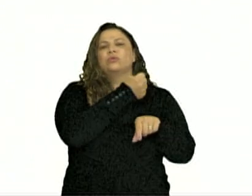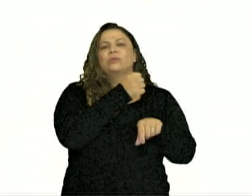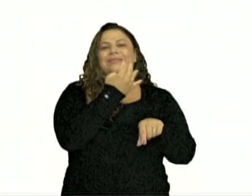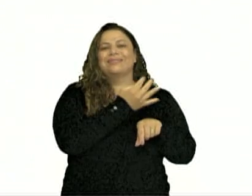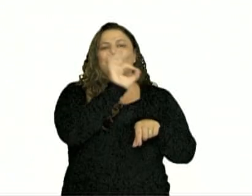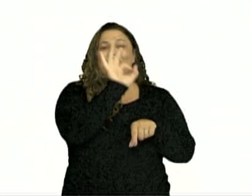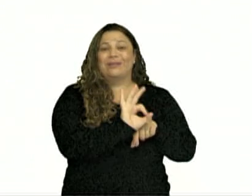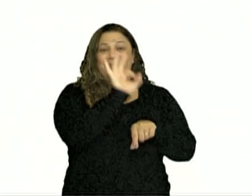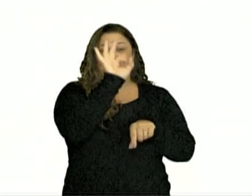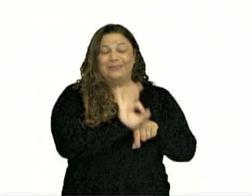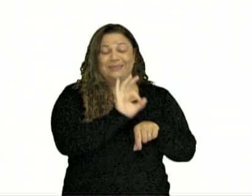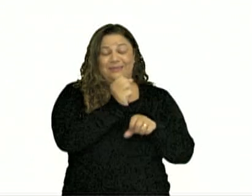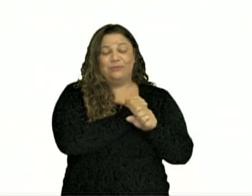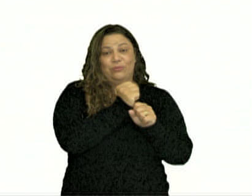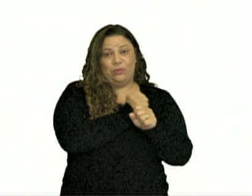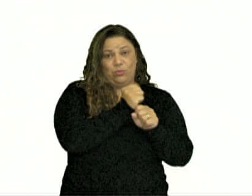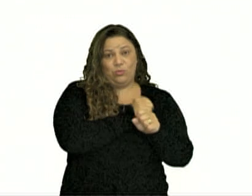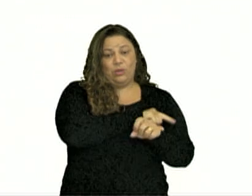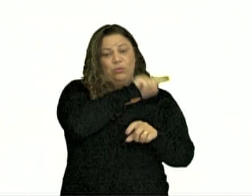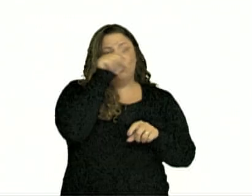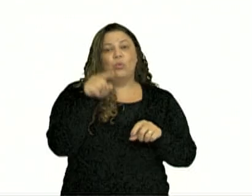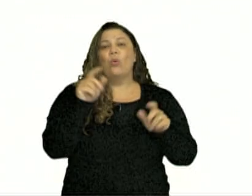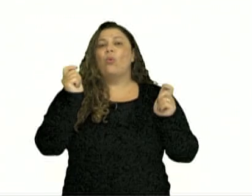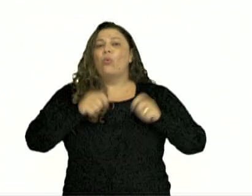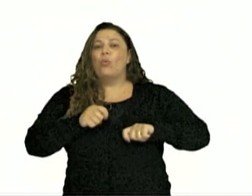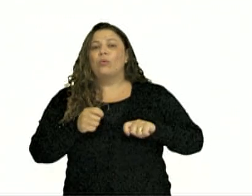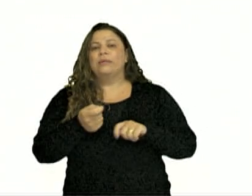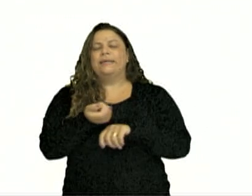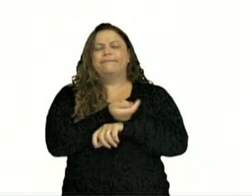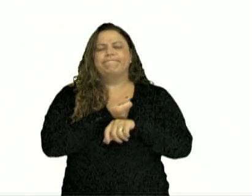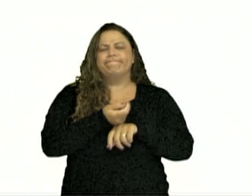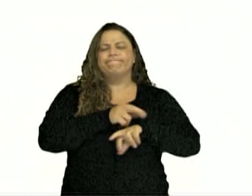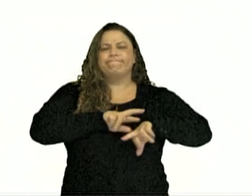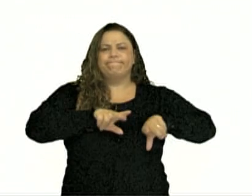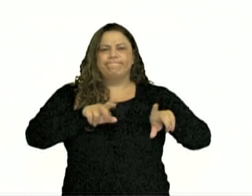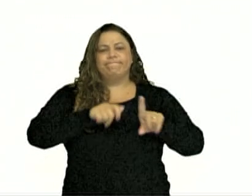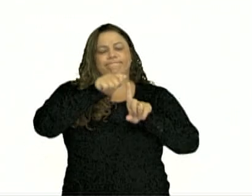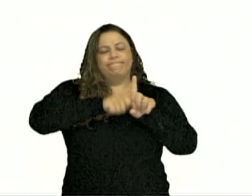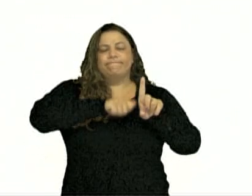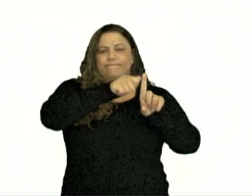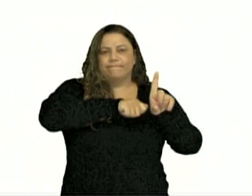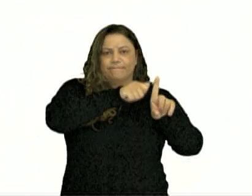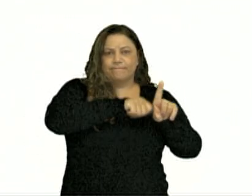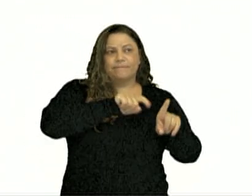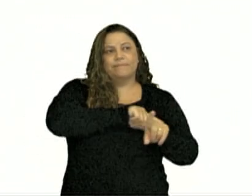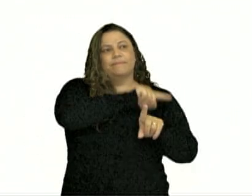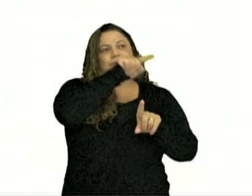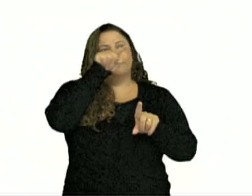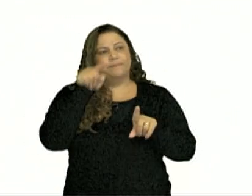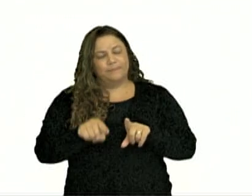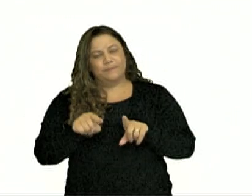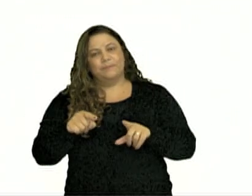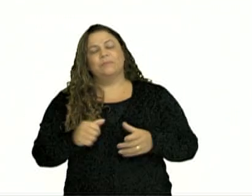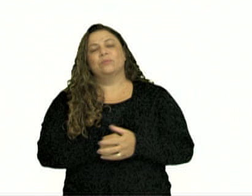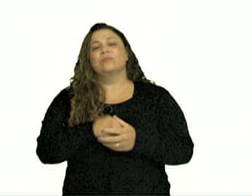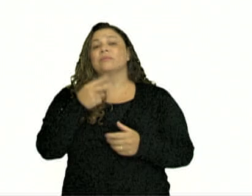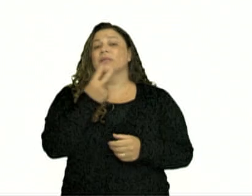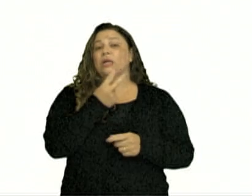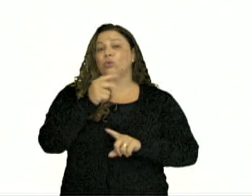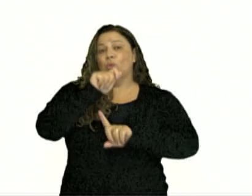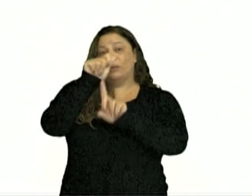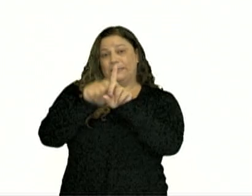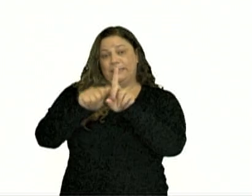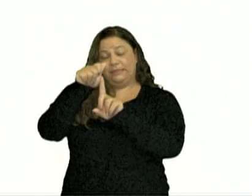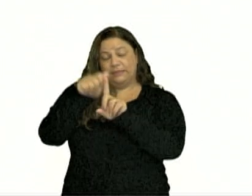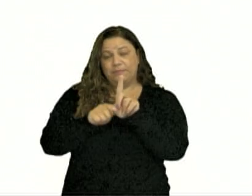84% ao ano, com uma capitalização mensal. Para empréstimos de 2